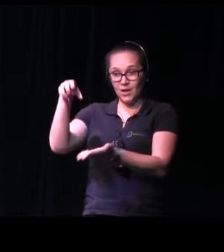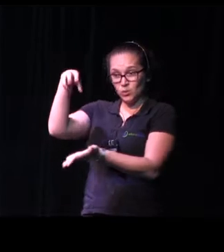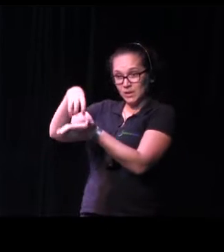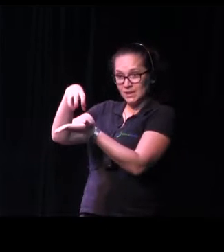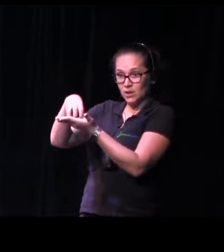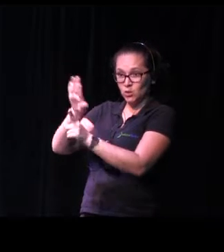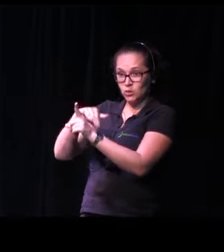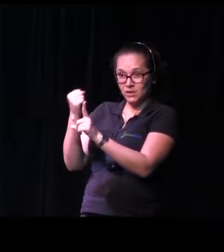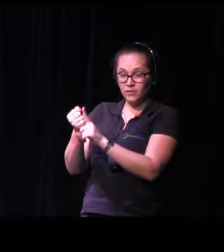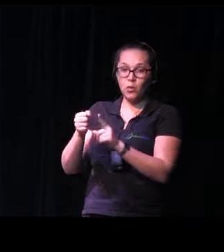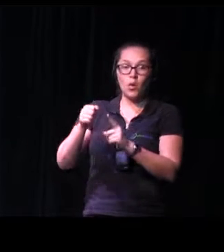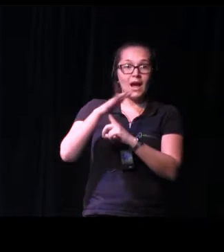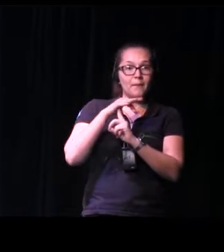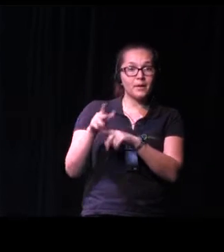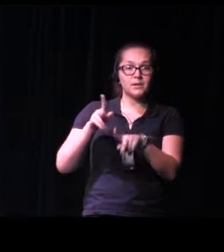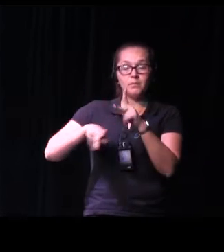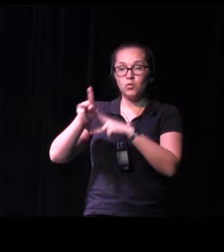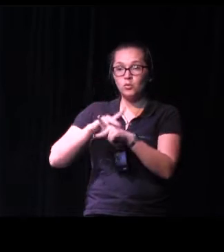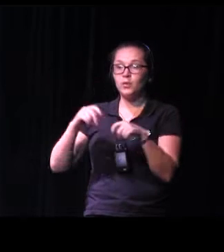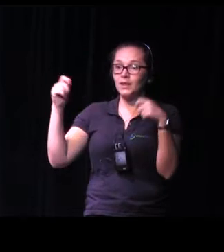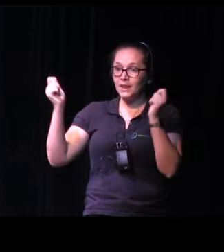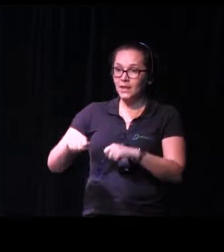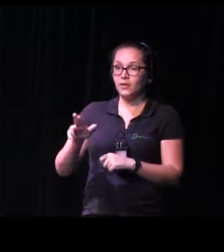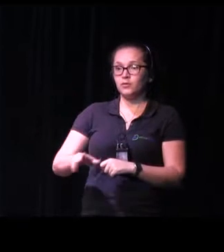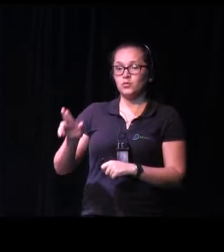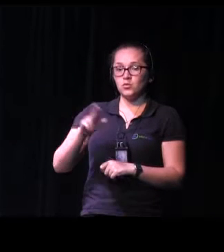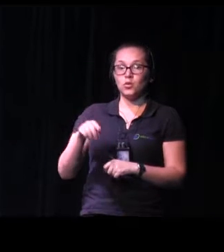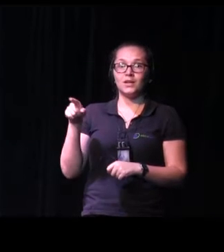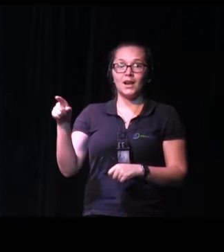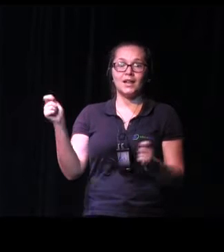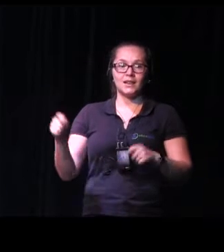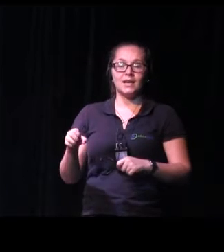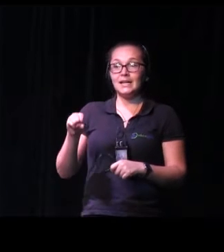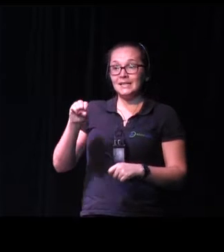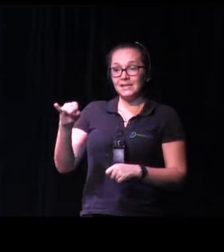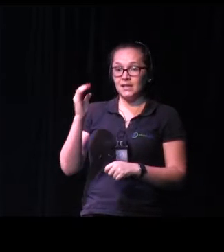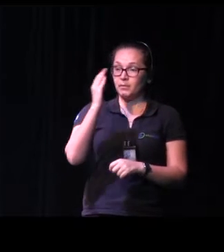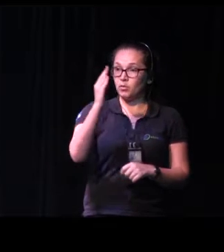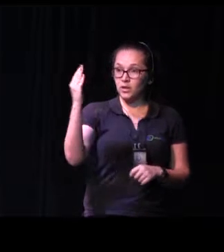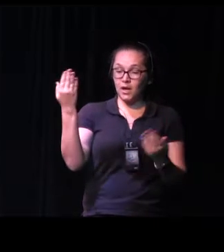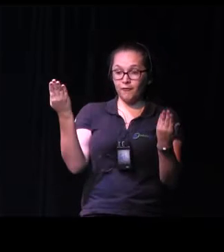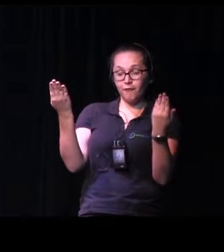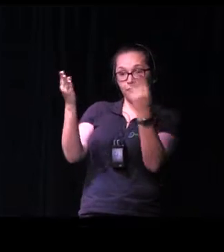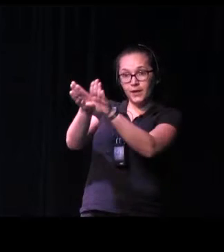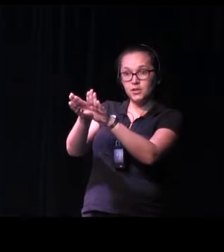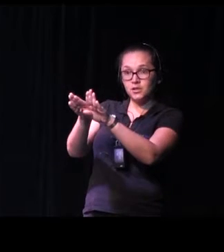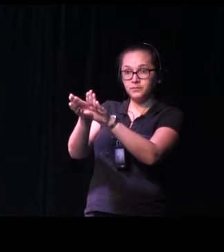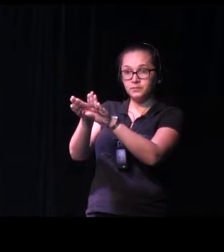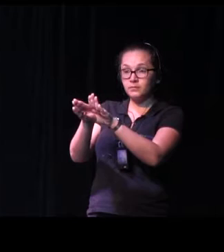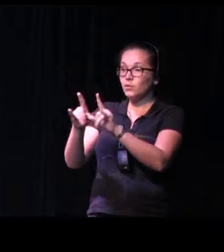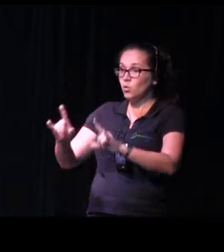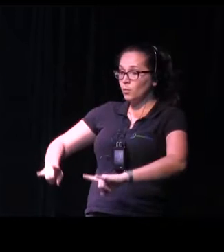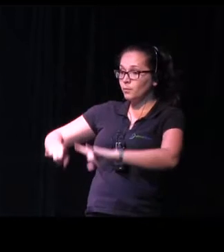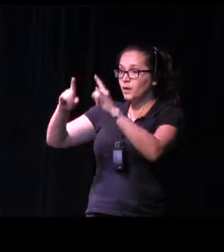fundamental é que o centro cívico, a praça pública, funcione quando está fechado todo o programa. Se a biblioteca